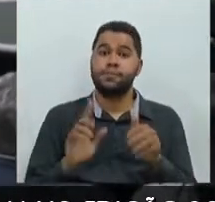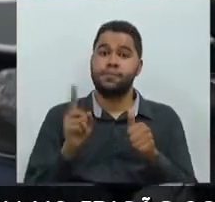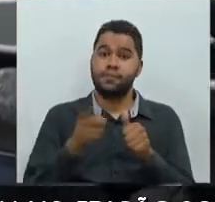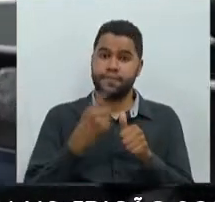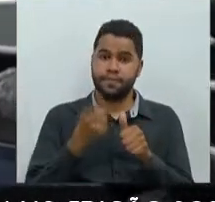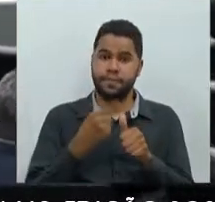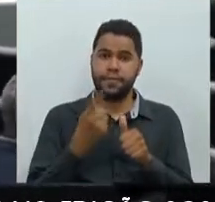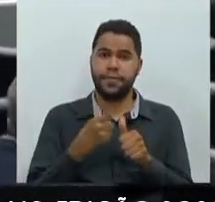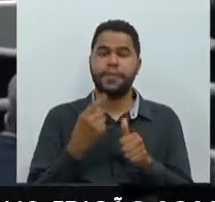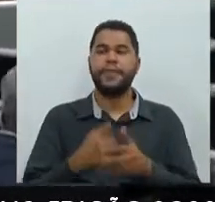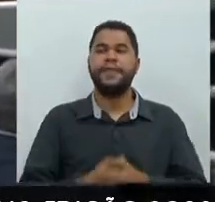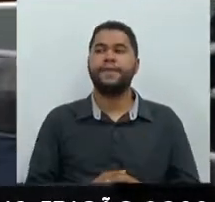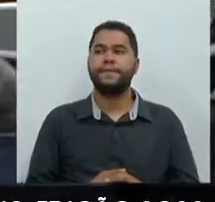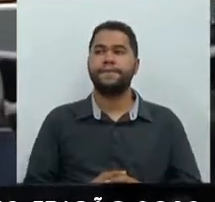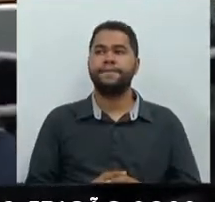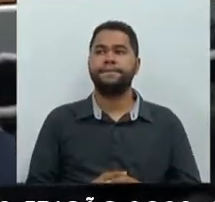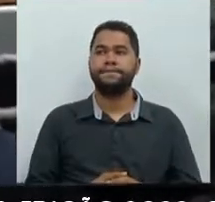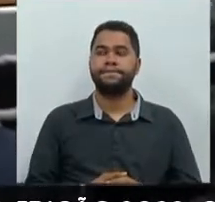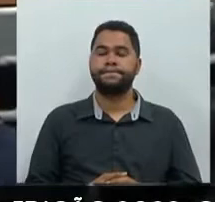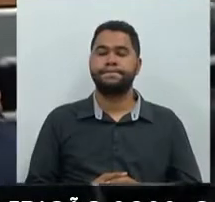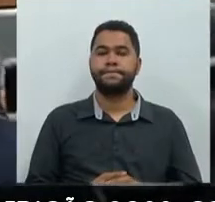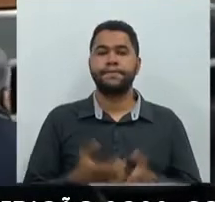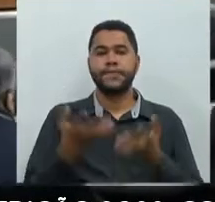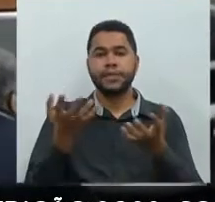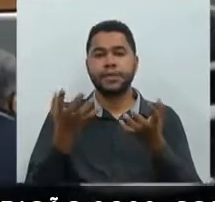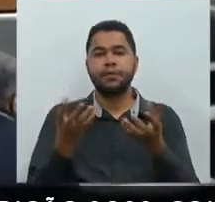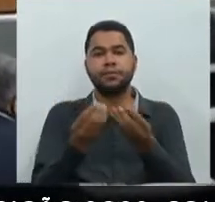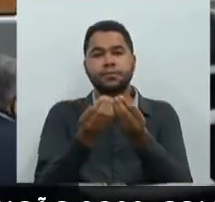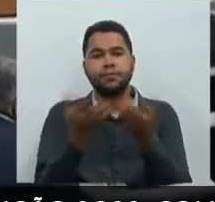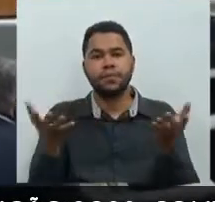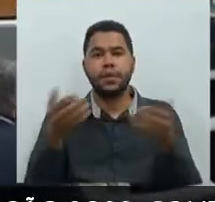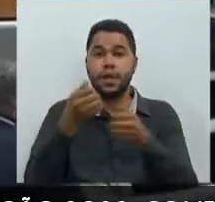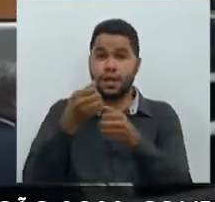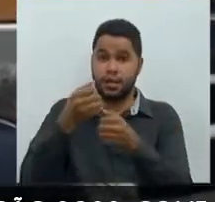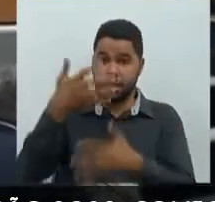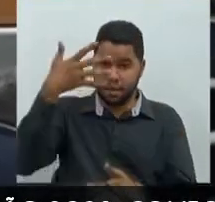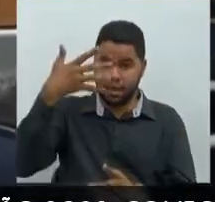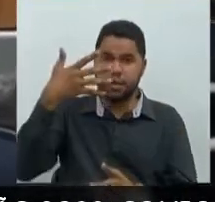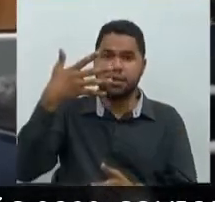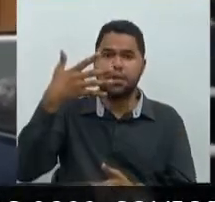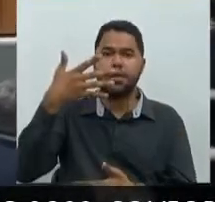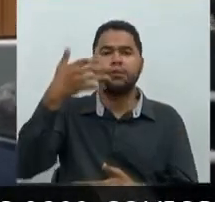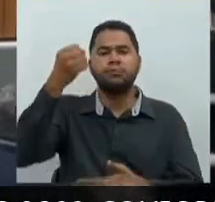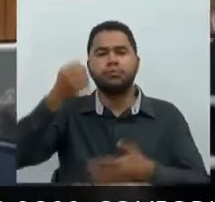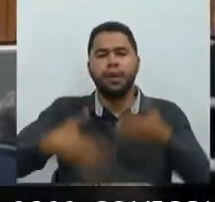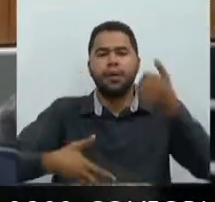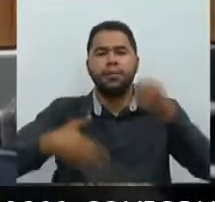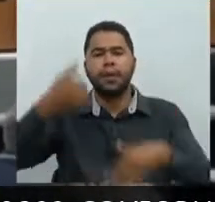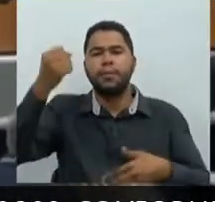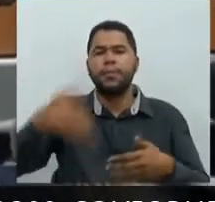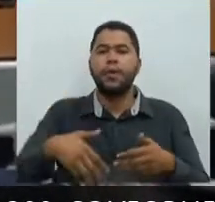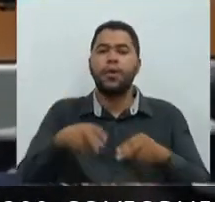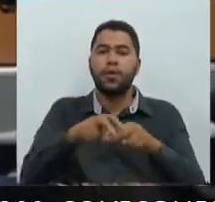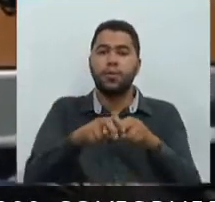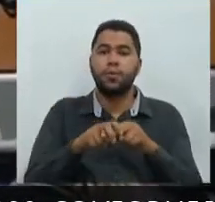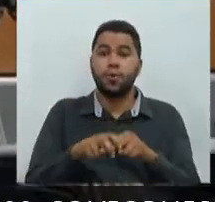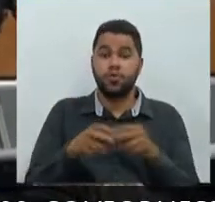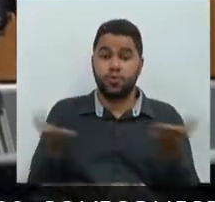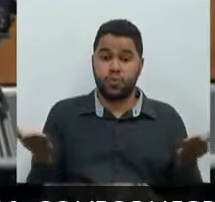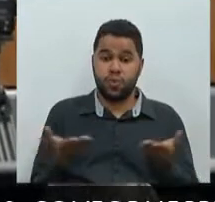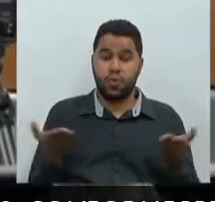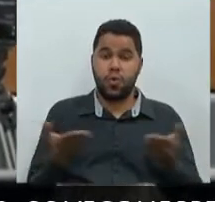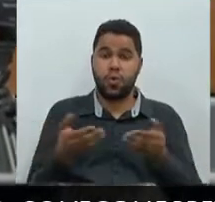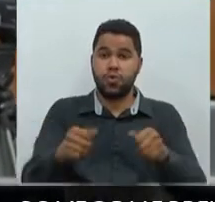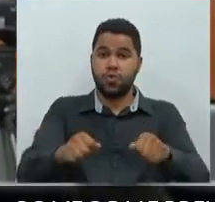as próximas falas, né, eu quero aqui trazer alguns dados só para explicar para vocês o motivo dessa audiência.